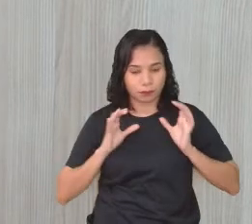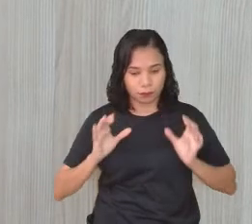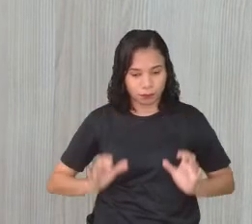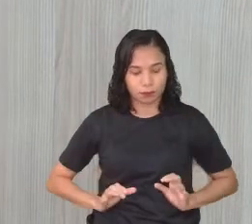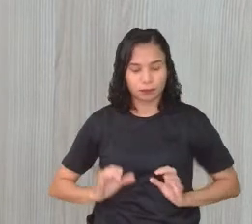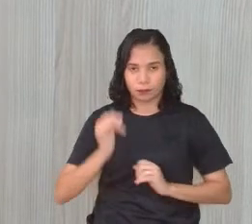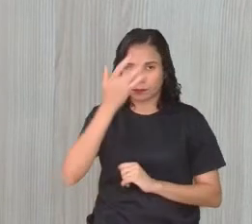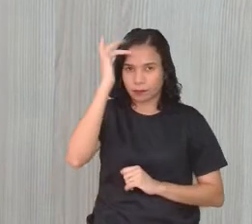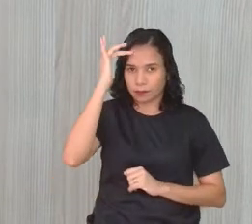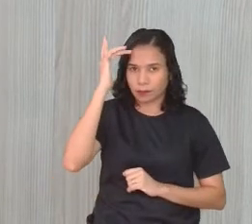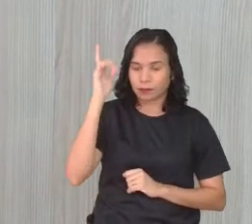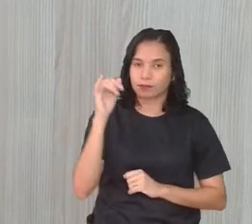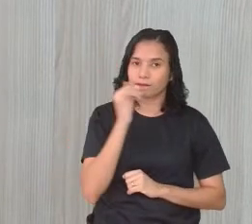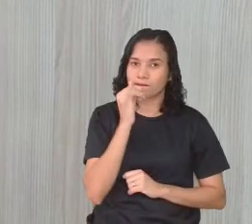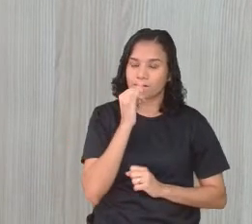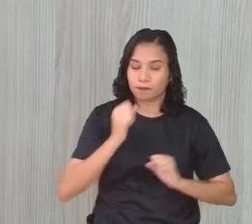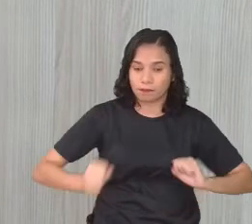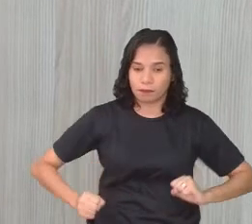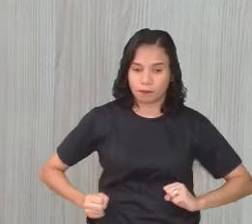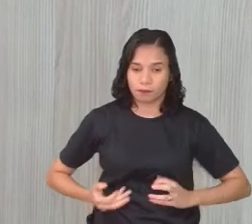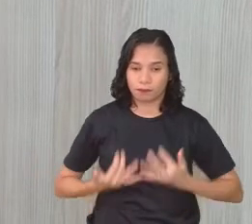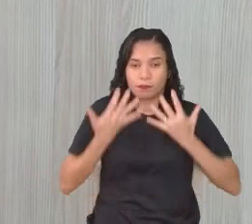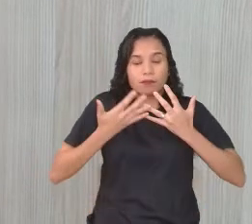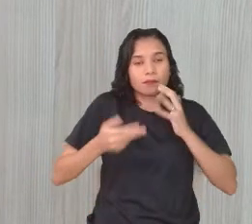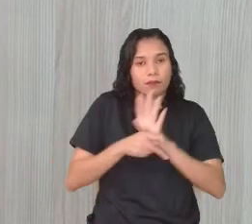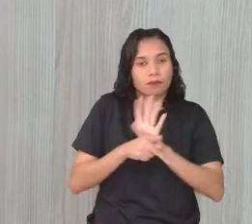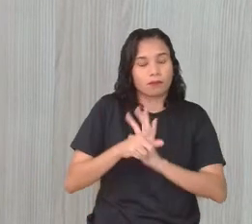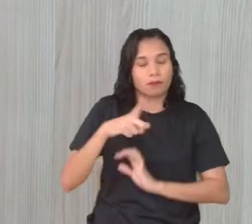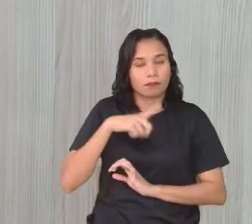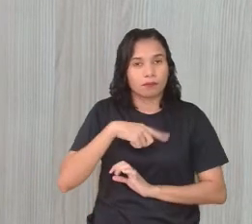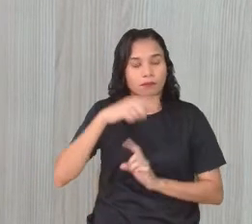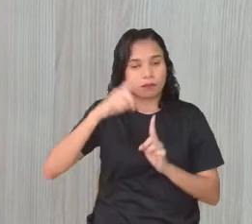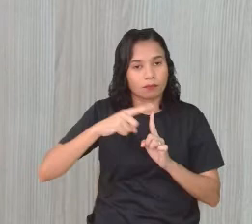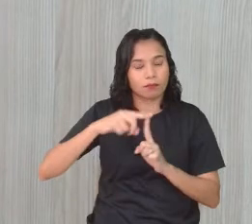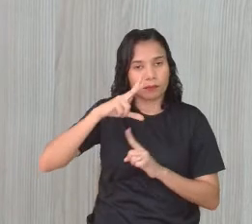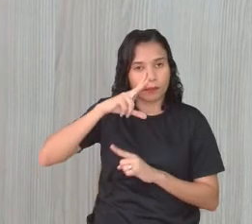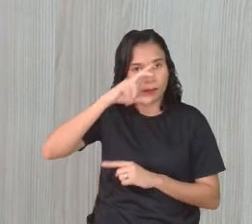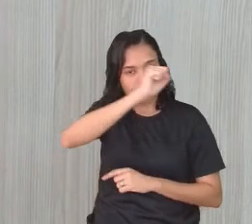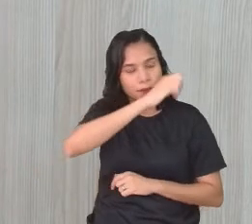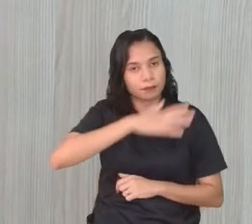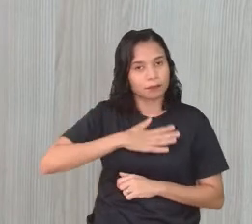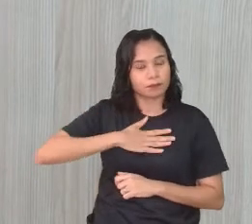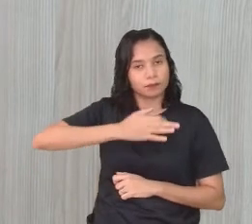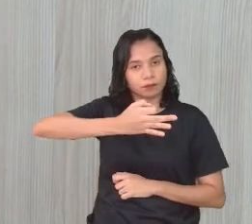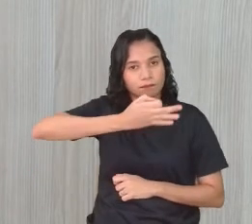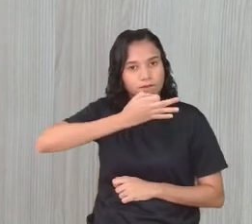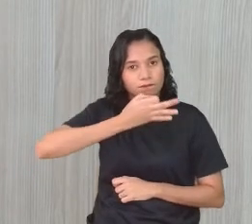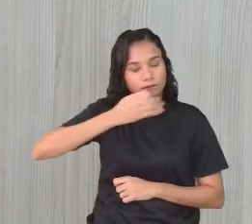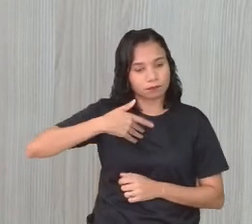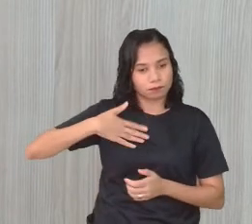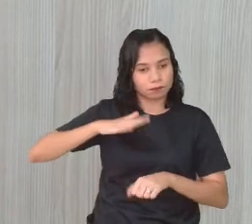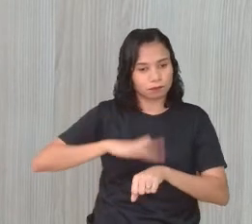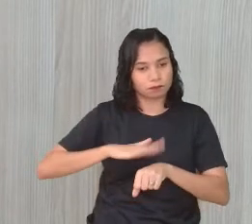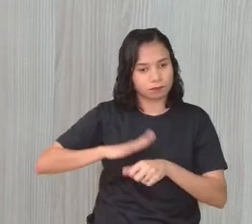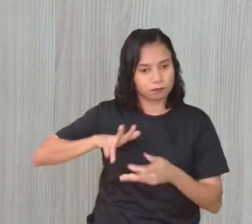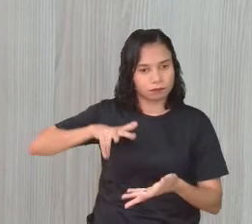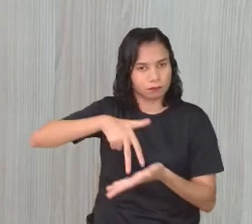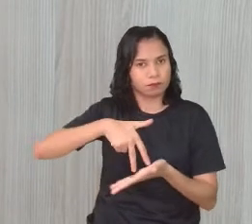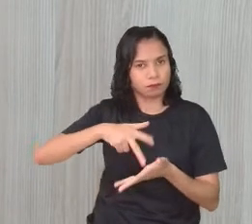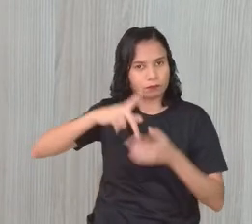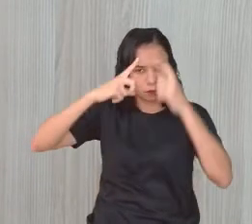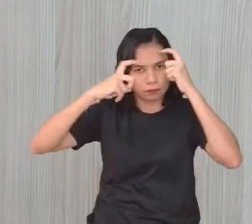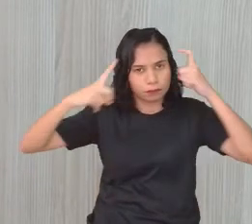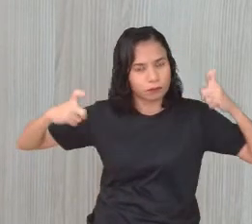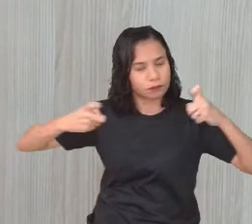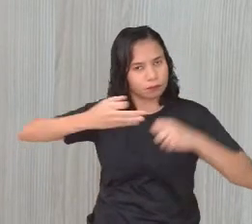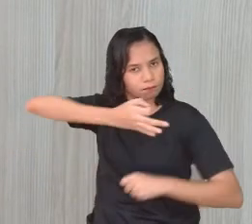comportamento. Sim. A efervescência do meu argumento, ou seja, se eu sou muito efusiva se eu sou agressiva